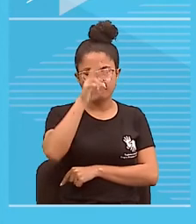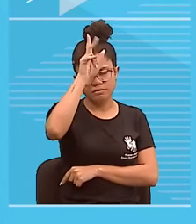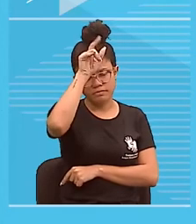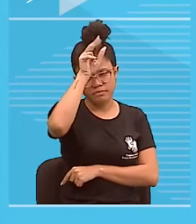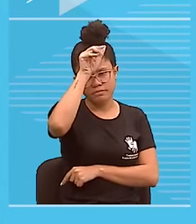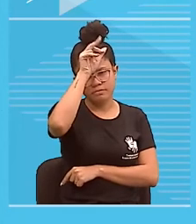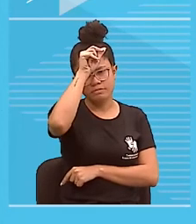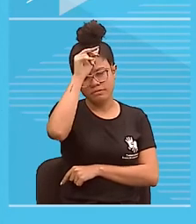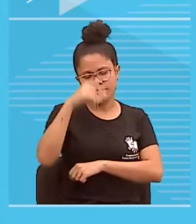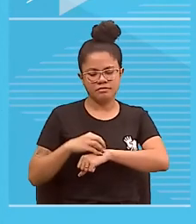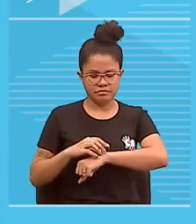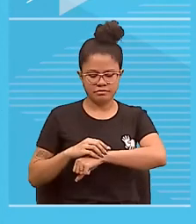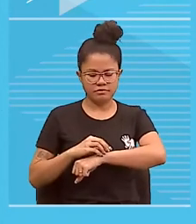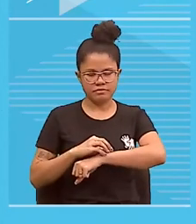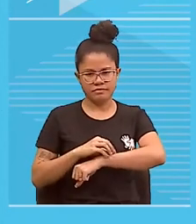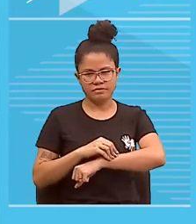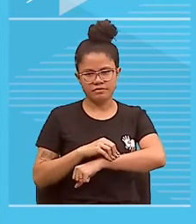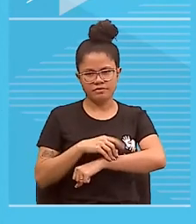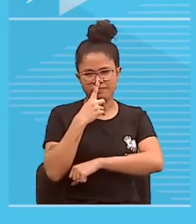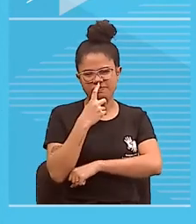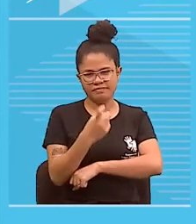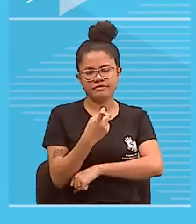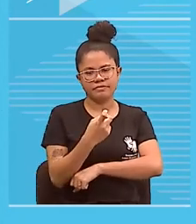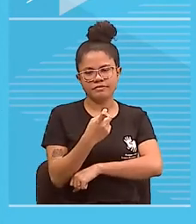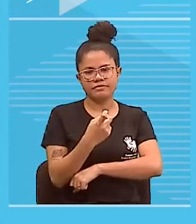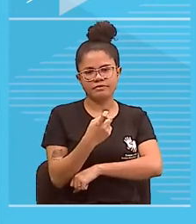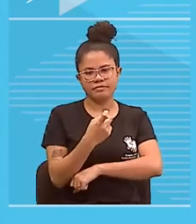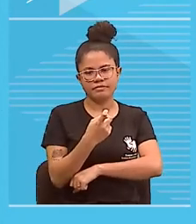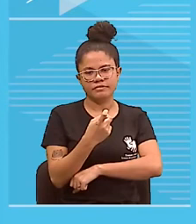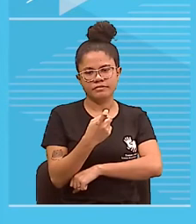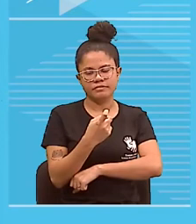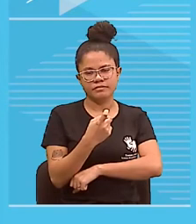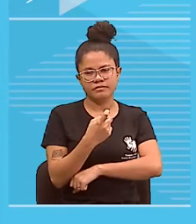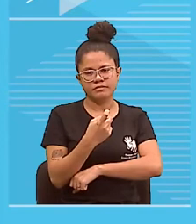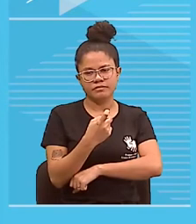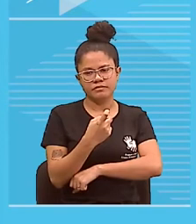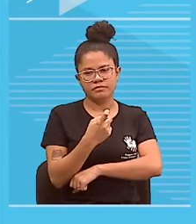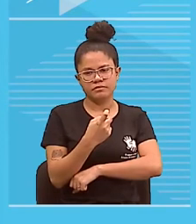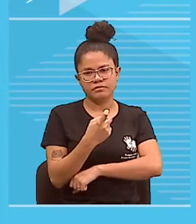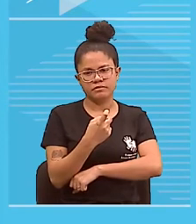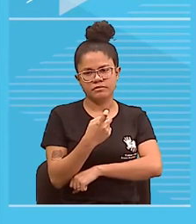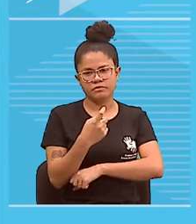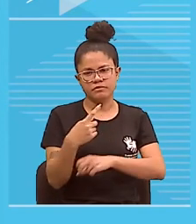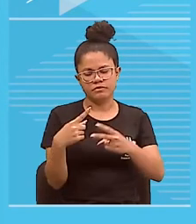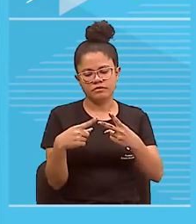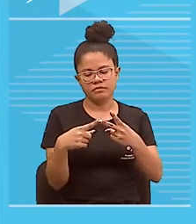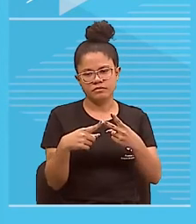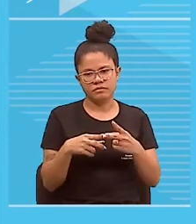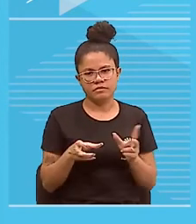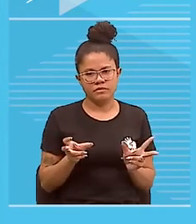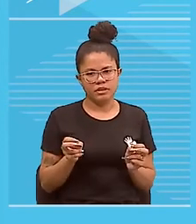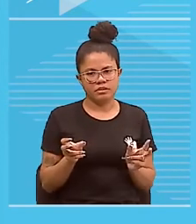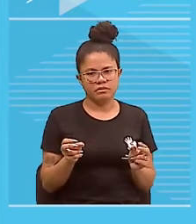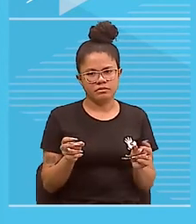A Cris tá durante os xô ver quem mais pro caranguejo